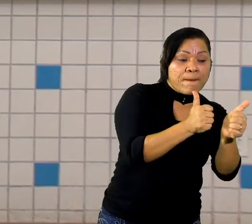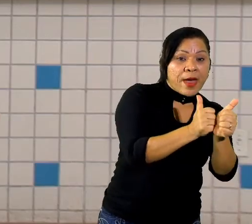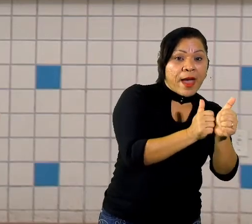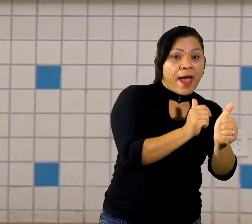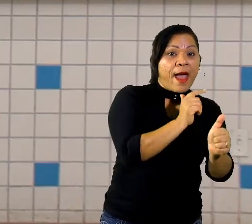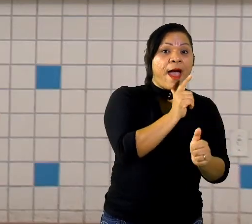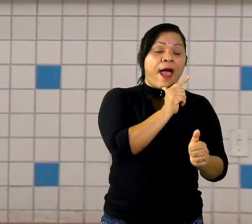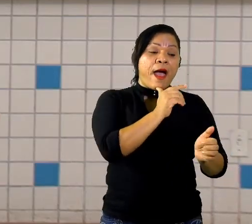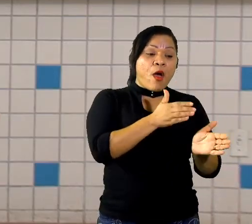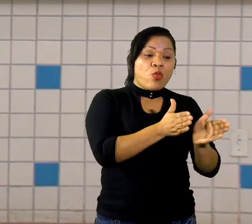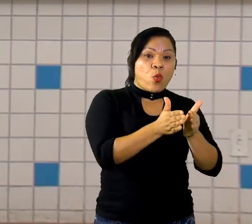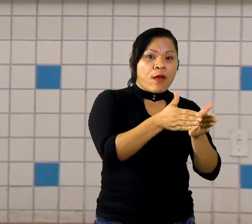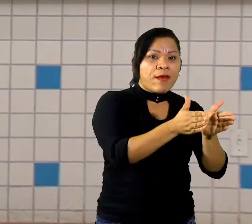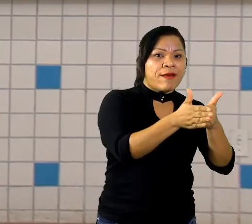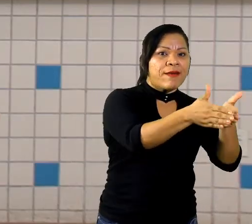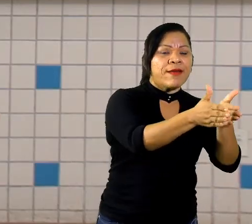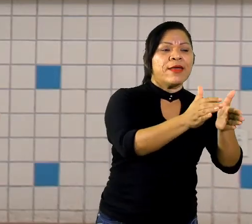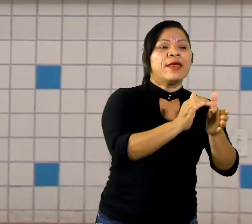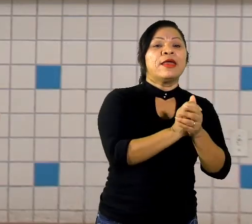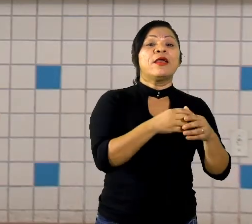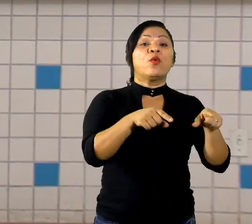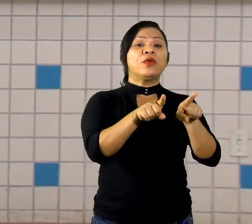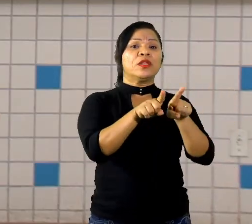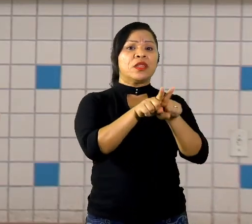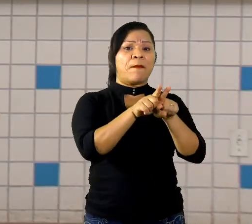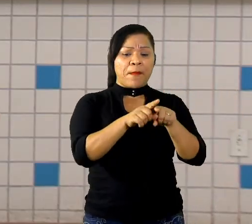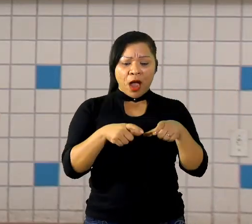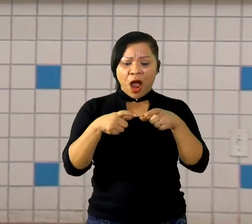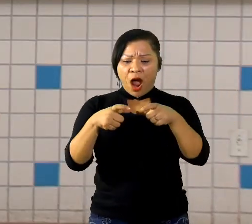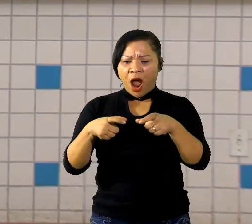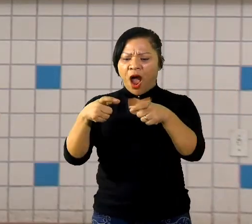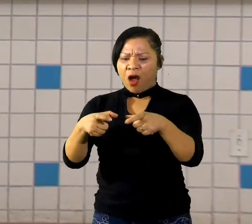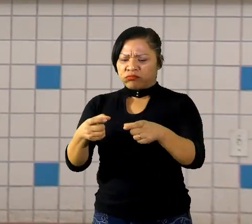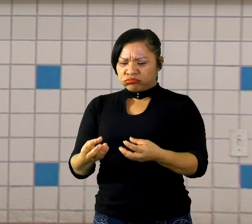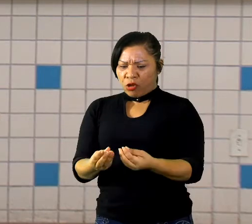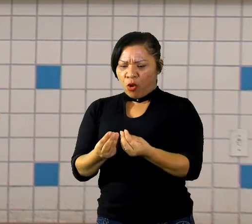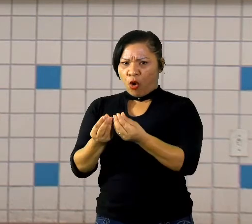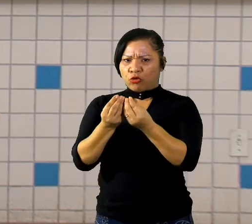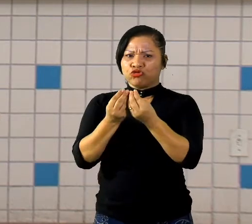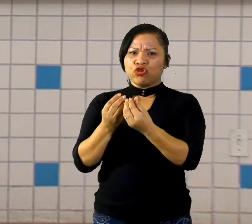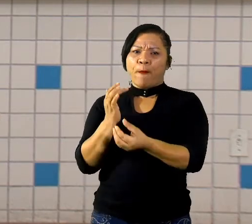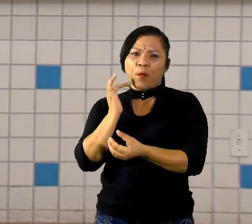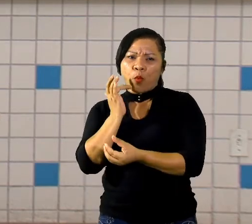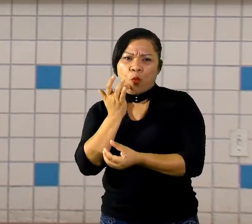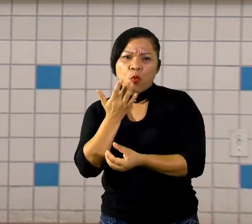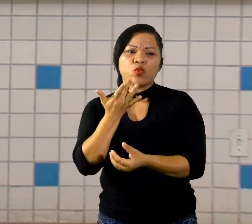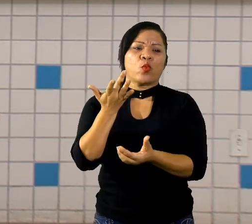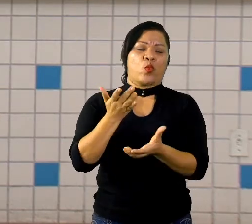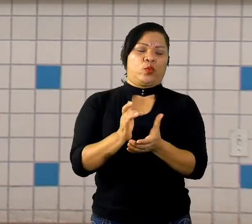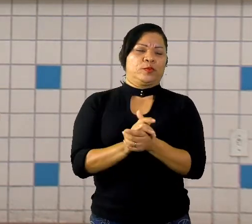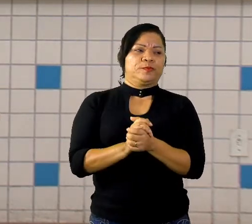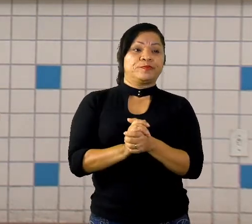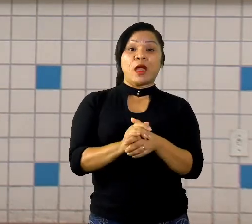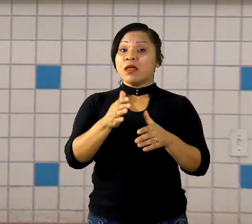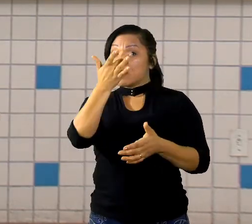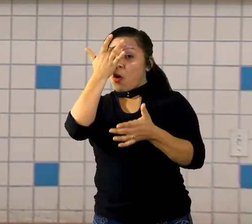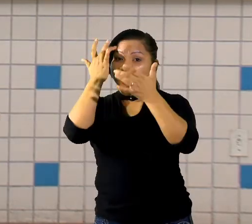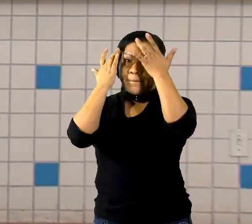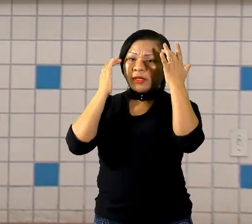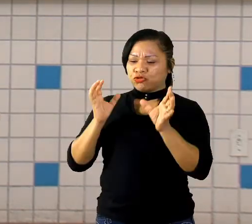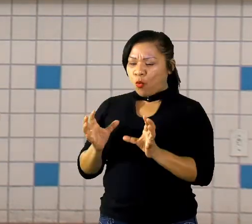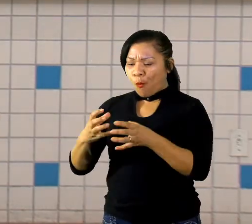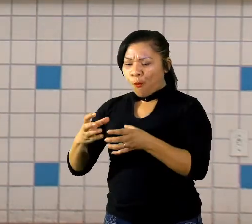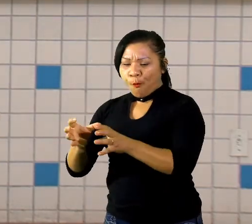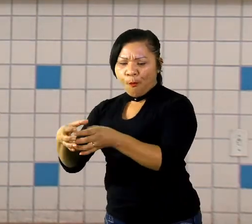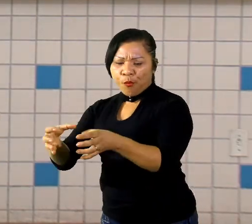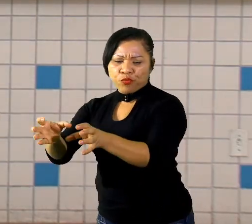e nas regiões onde havia bastante ouro. Esses grupos, essas pessoas que se aglomeravam nesses ambientes, foram construindo